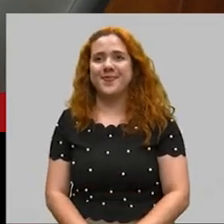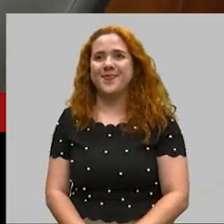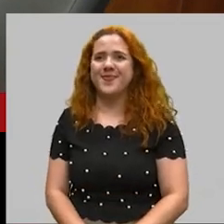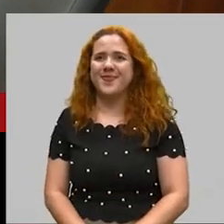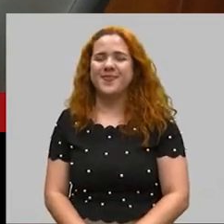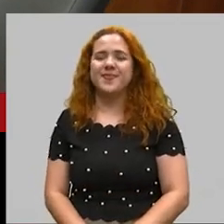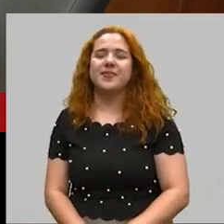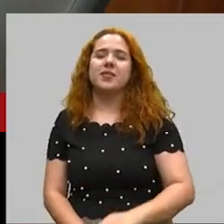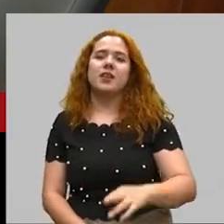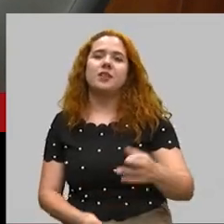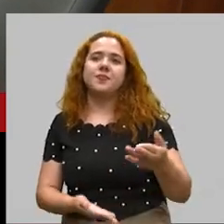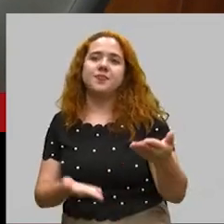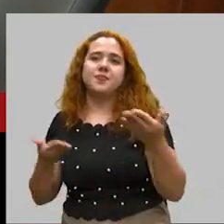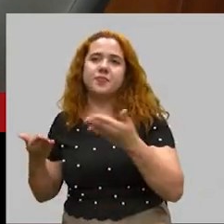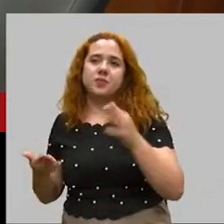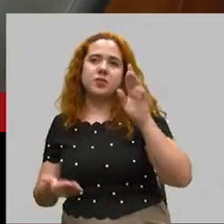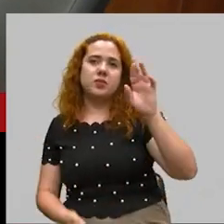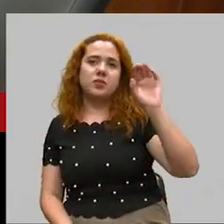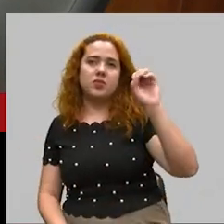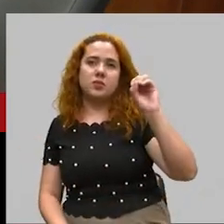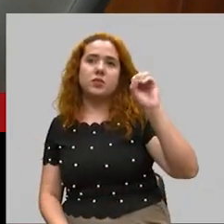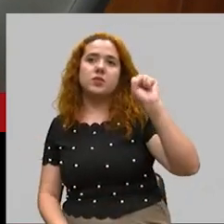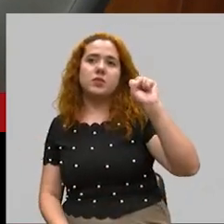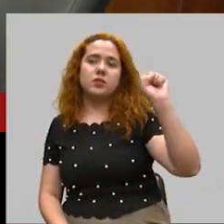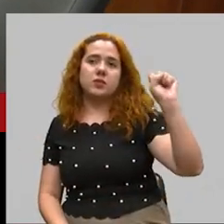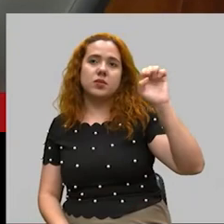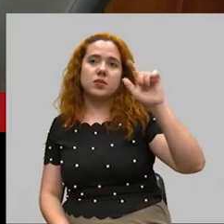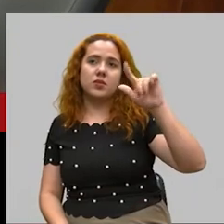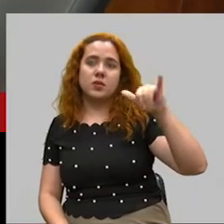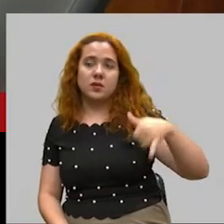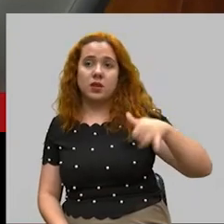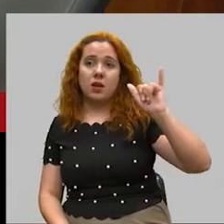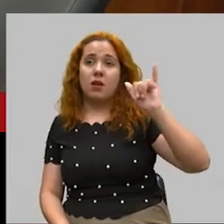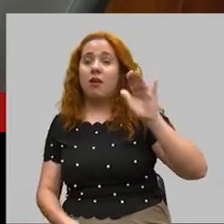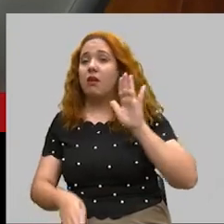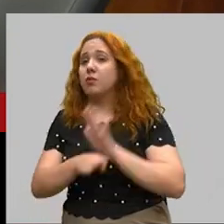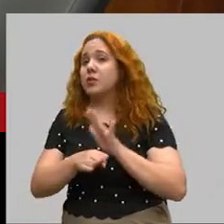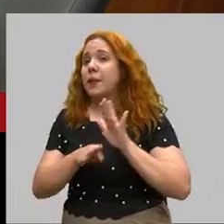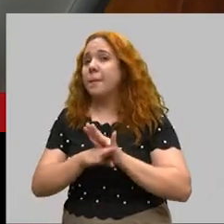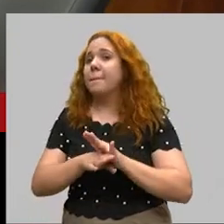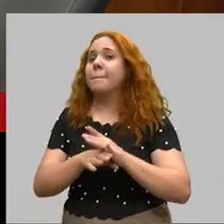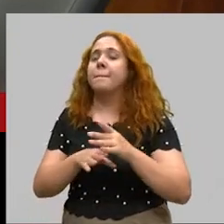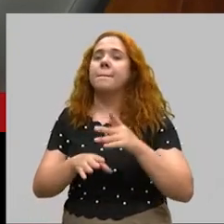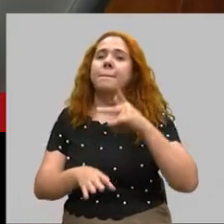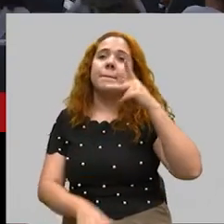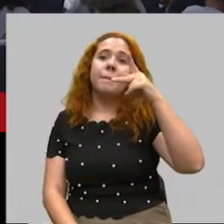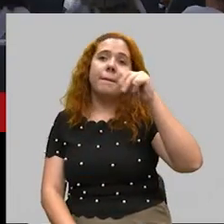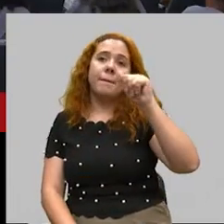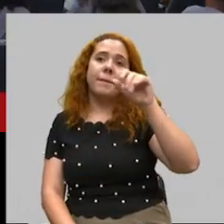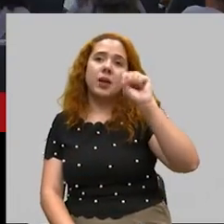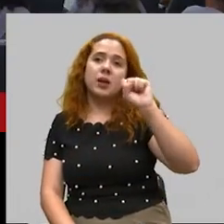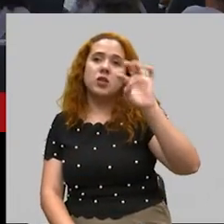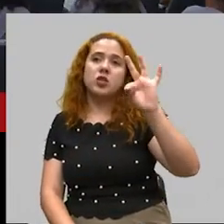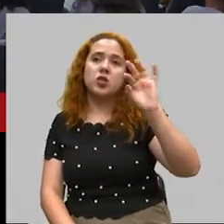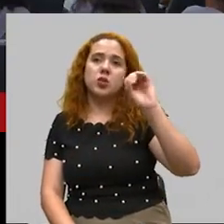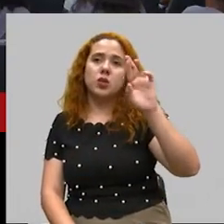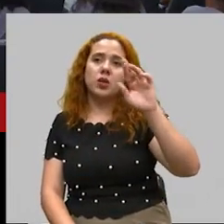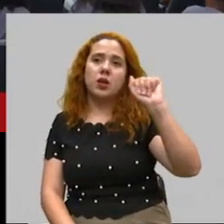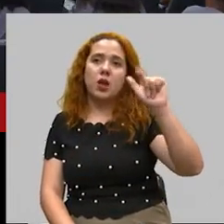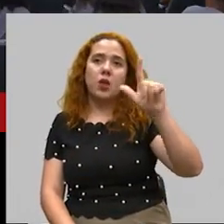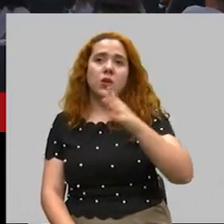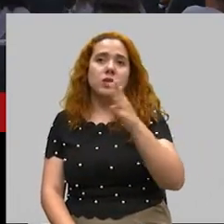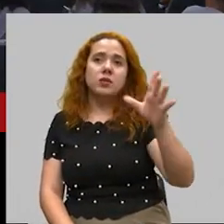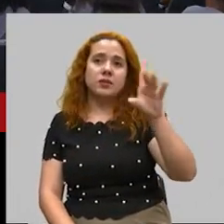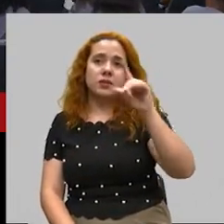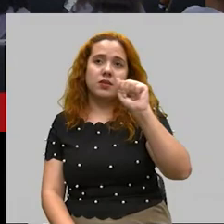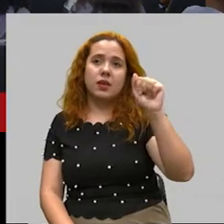Roseli Carlos Augusto assessora da pastoral da Terra em Minas Gerais representando Ângela Maria Martin Souza da